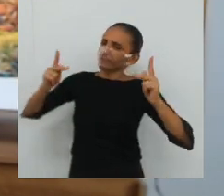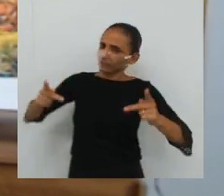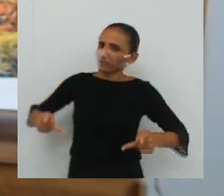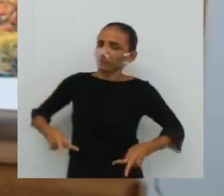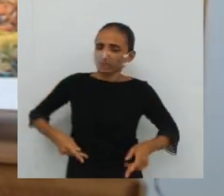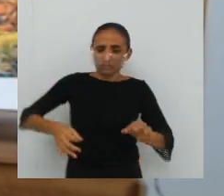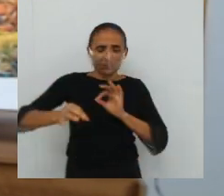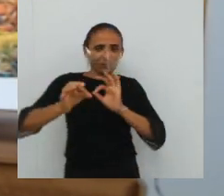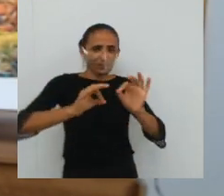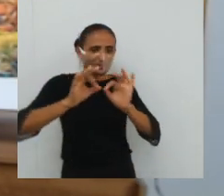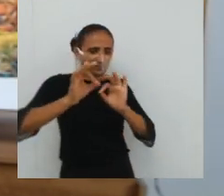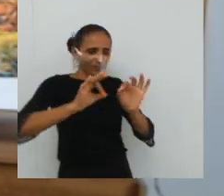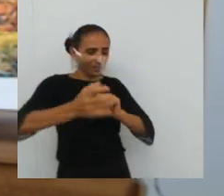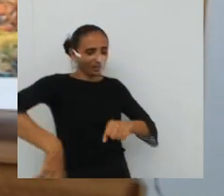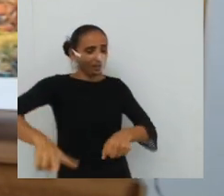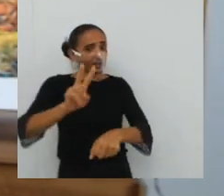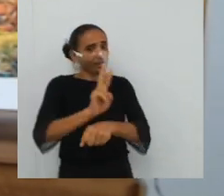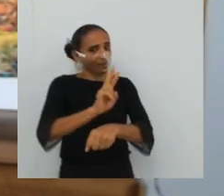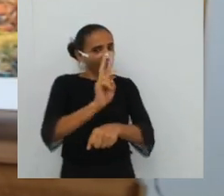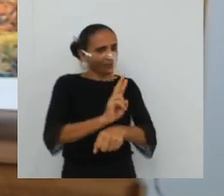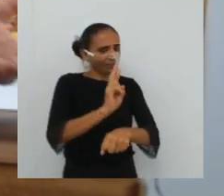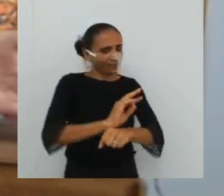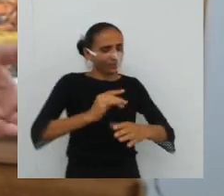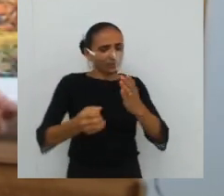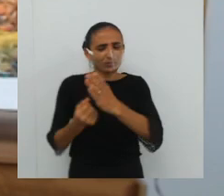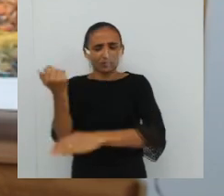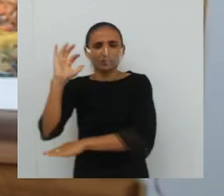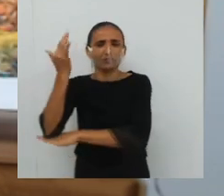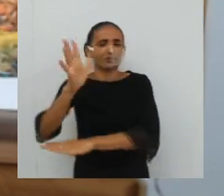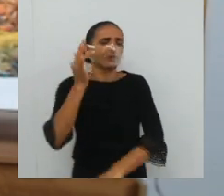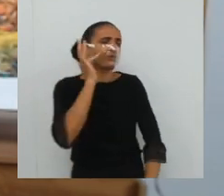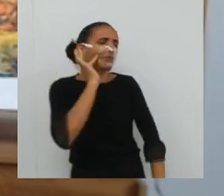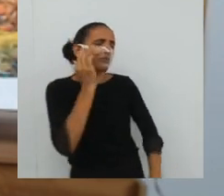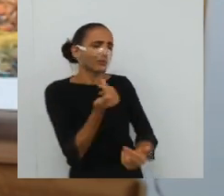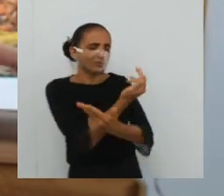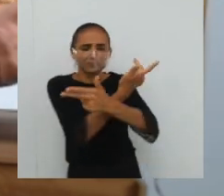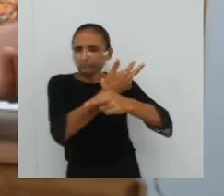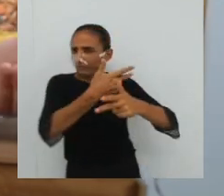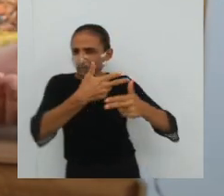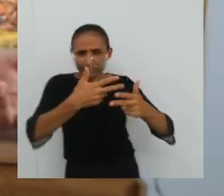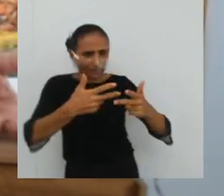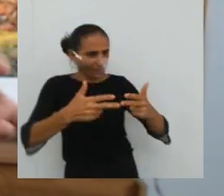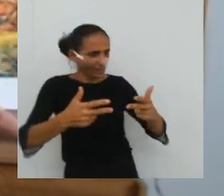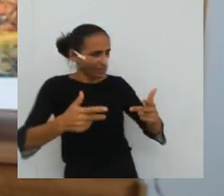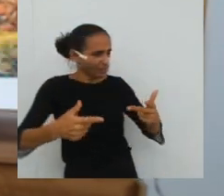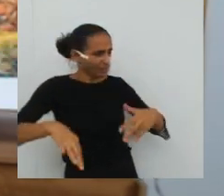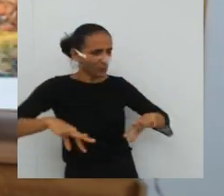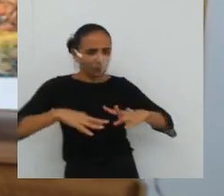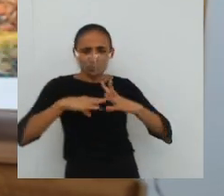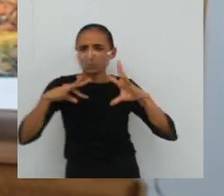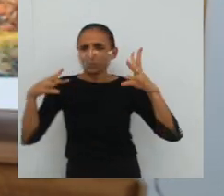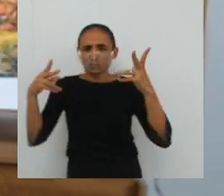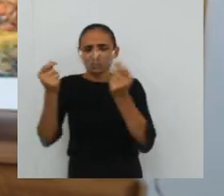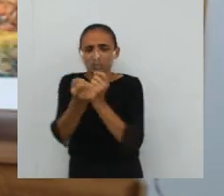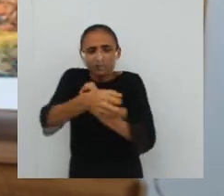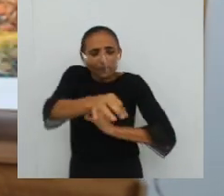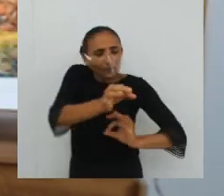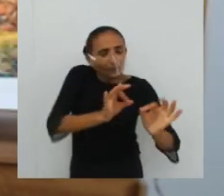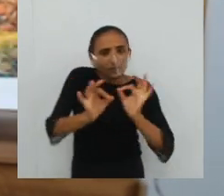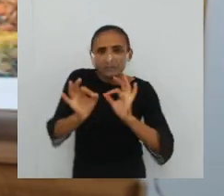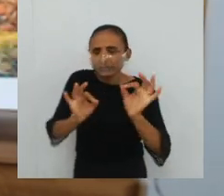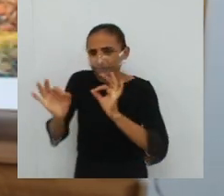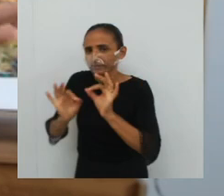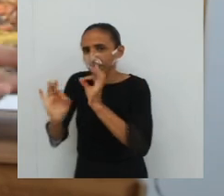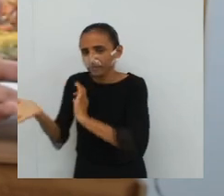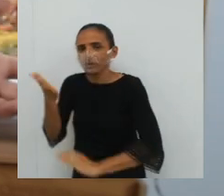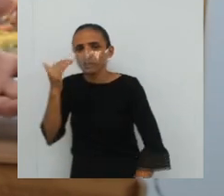as espécies vegetais, frutas, verduras, leguminosas, e depois, posteriormente,